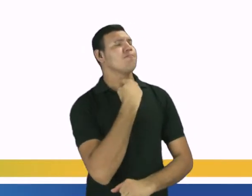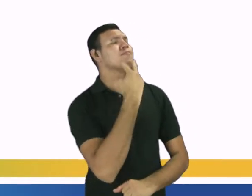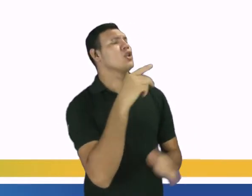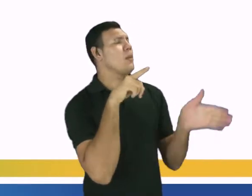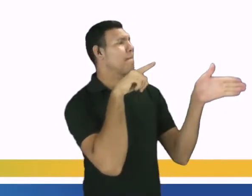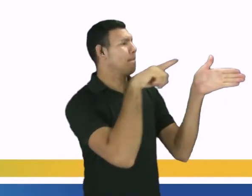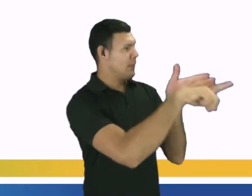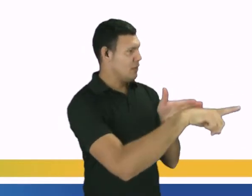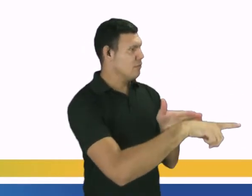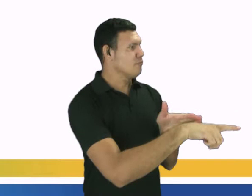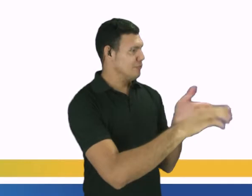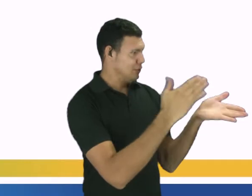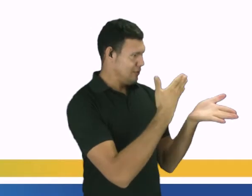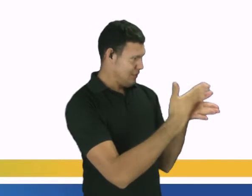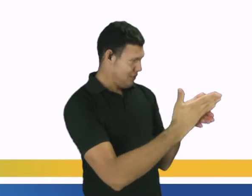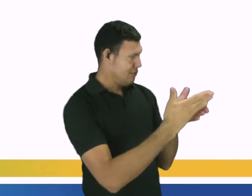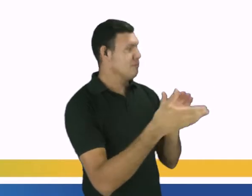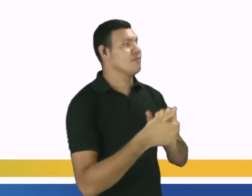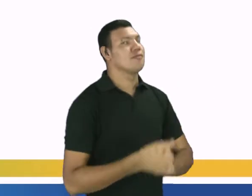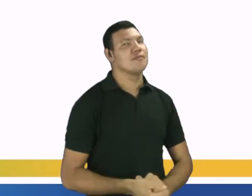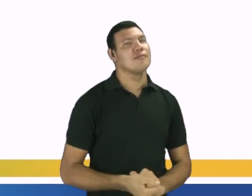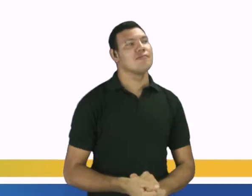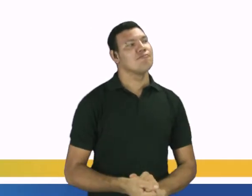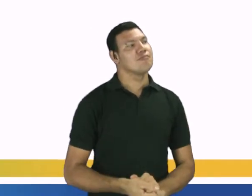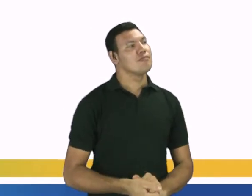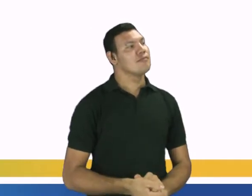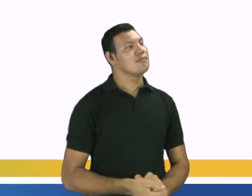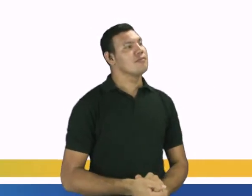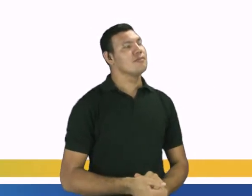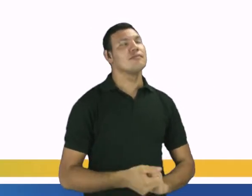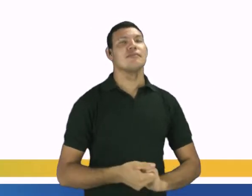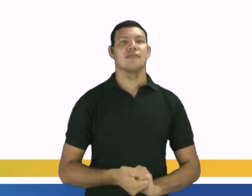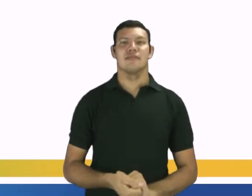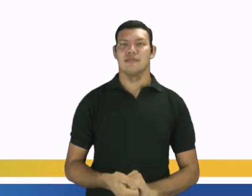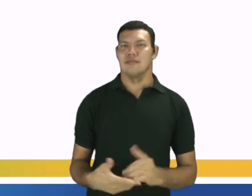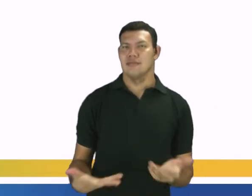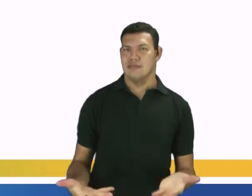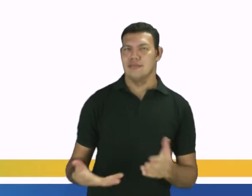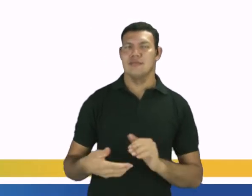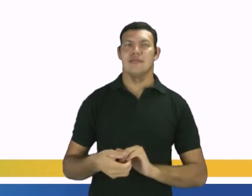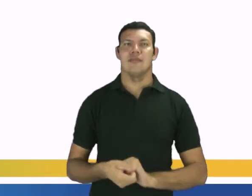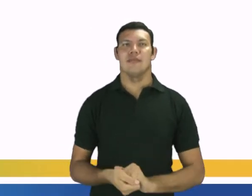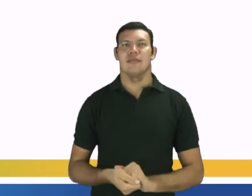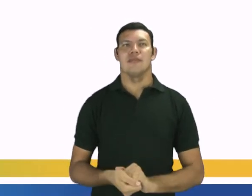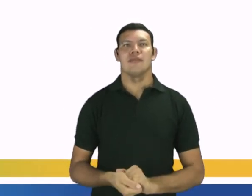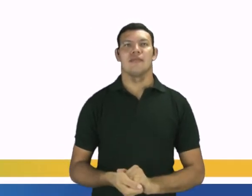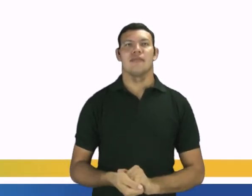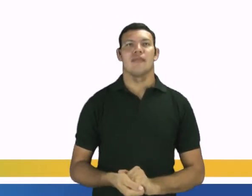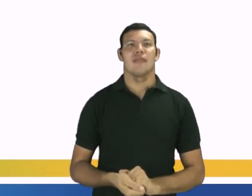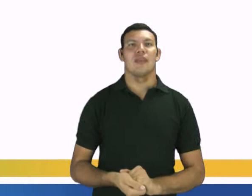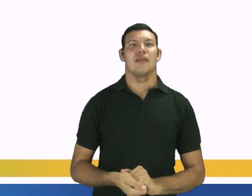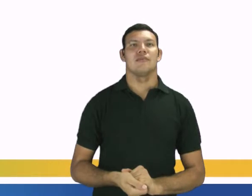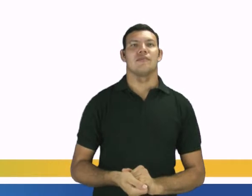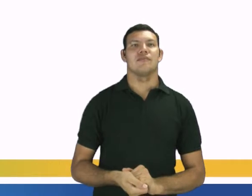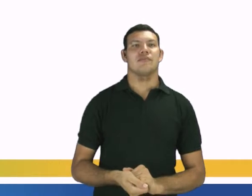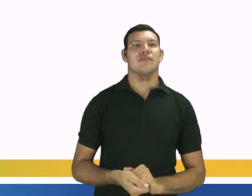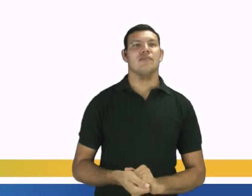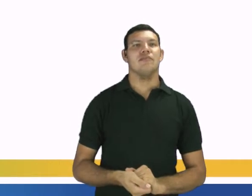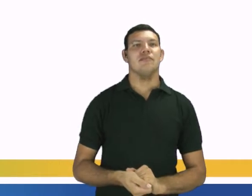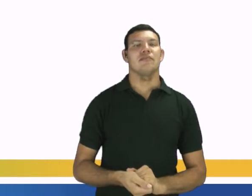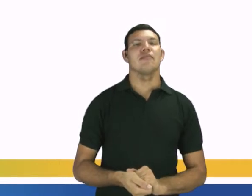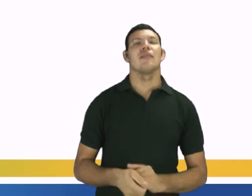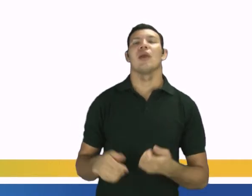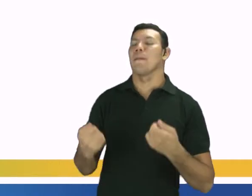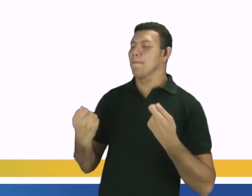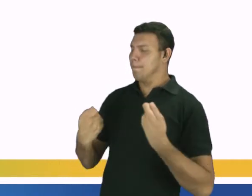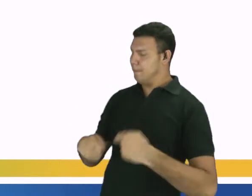já desde o início. ¿En qué puedo ayudarla? Já é essa entonação, certo? Terceira linha. Necessito quilos de